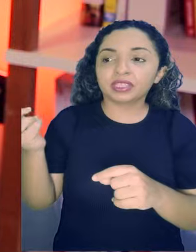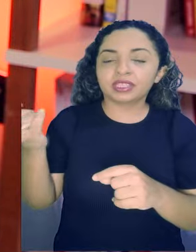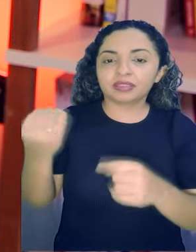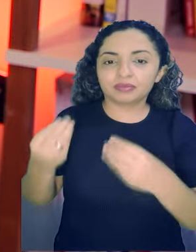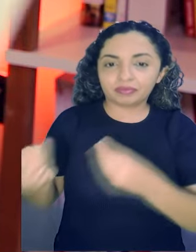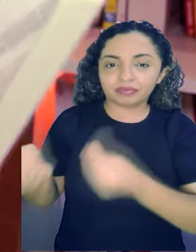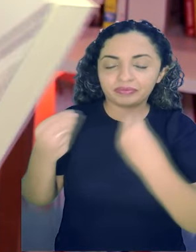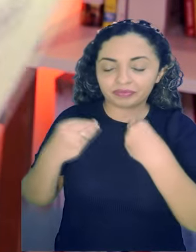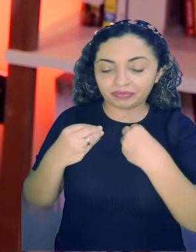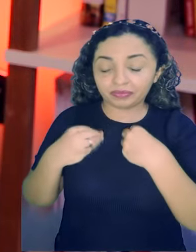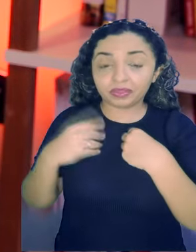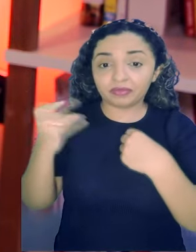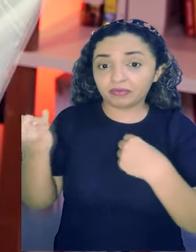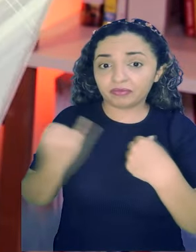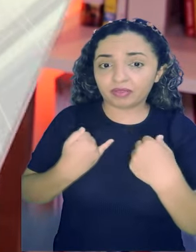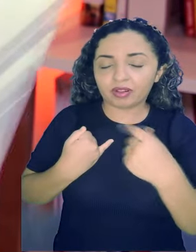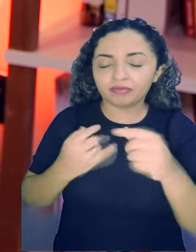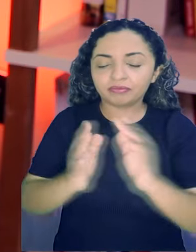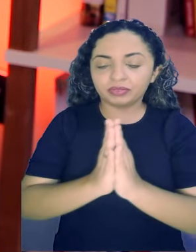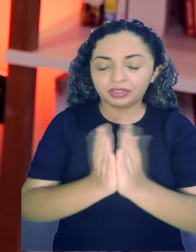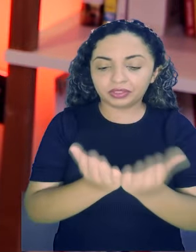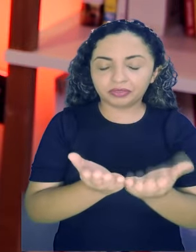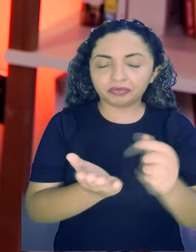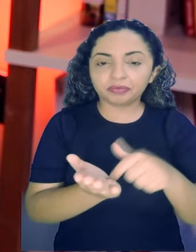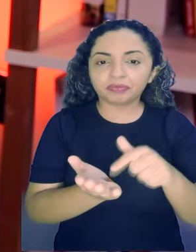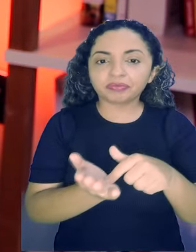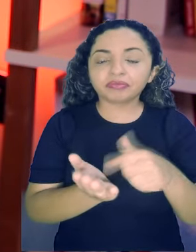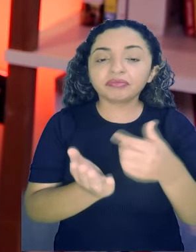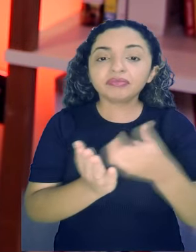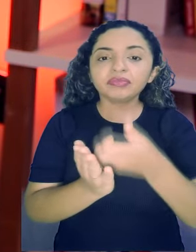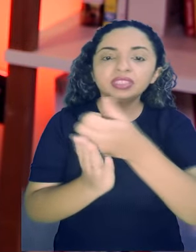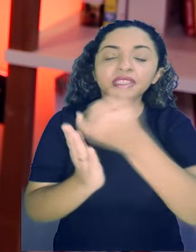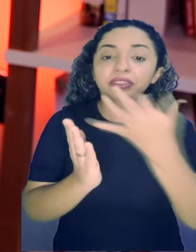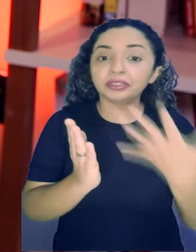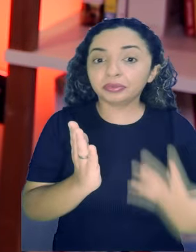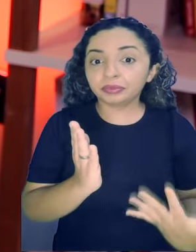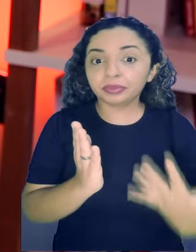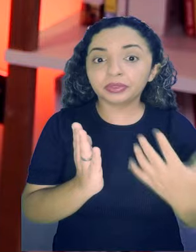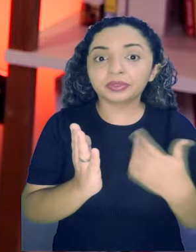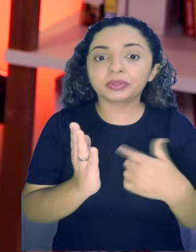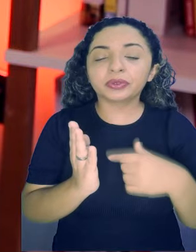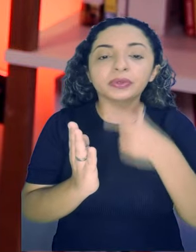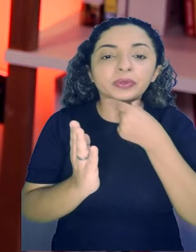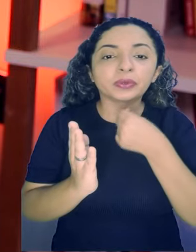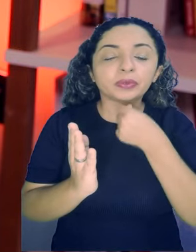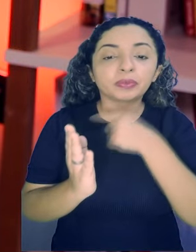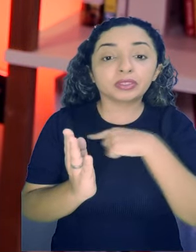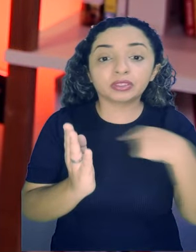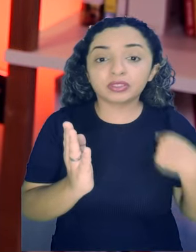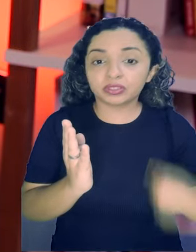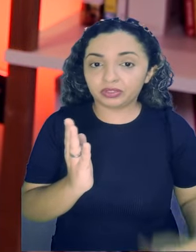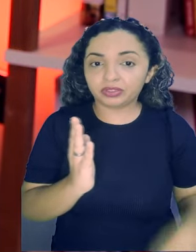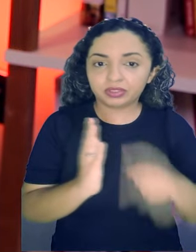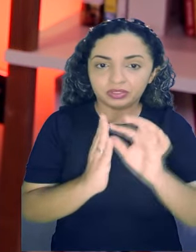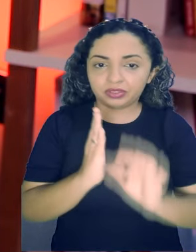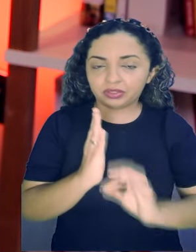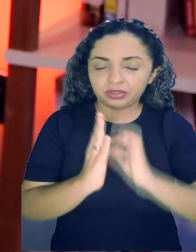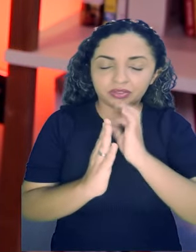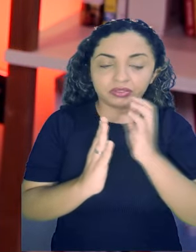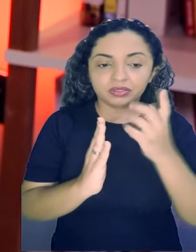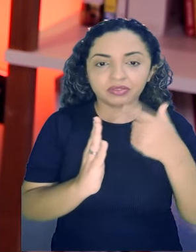O Problema dos Três Corpos, do Xinxin Liu, um escritor chinês que fez uma ficção científica aqui muito bem